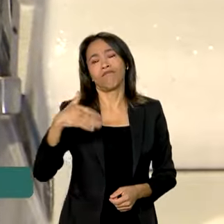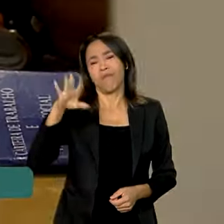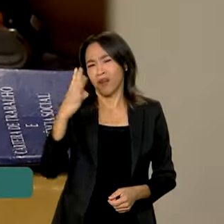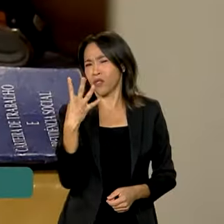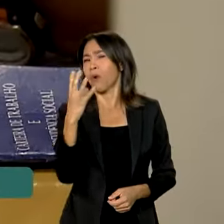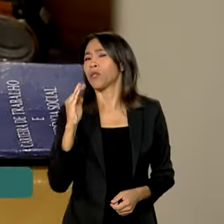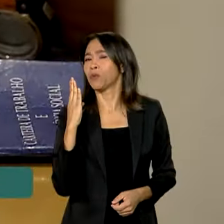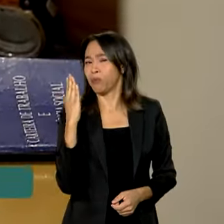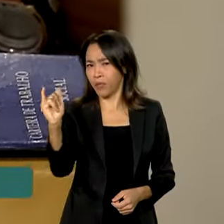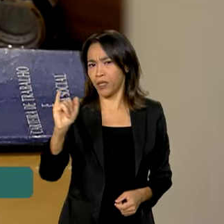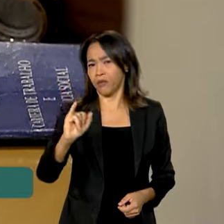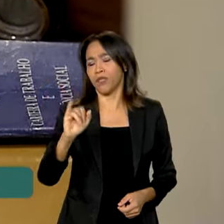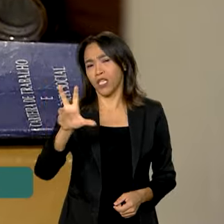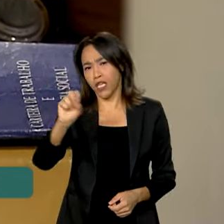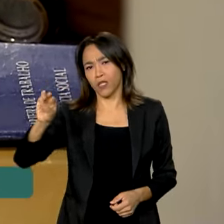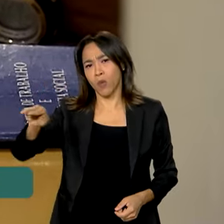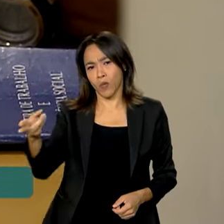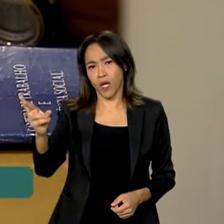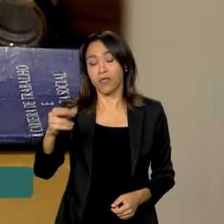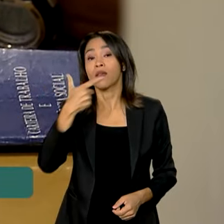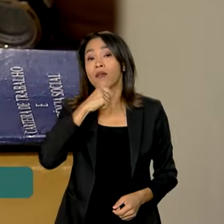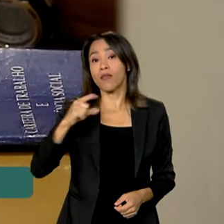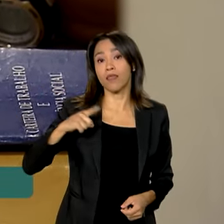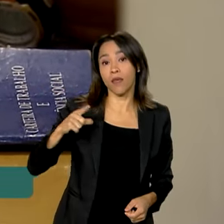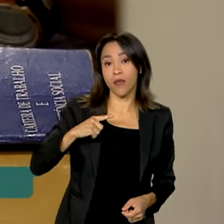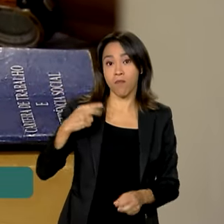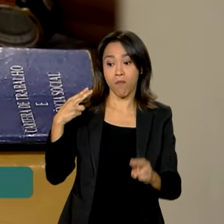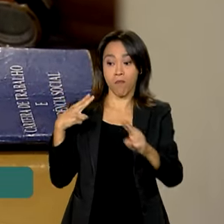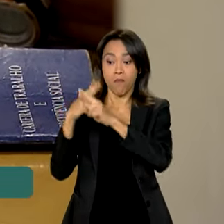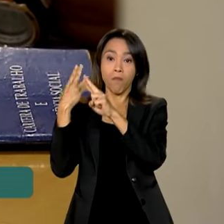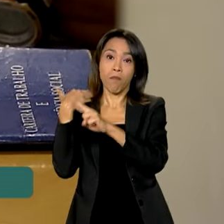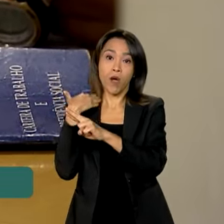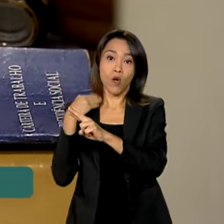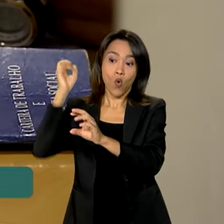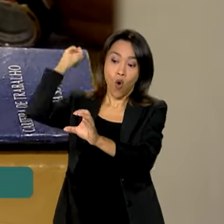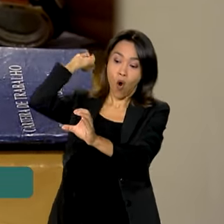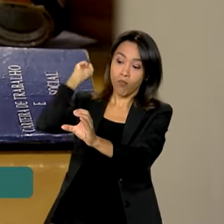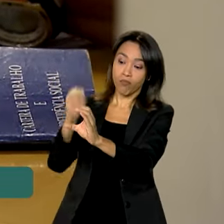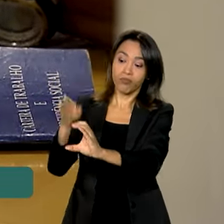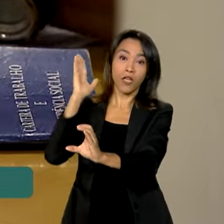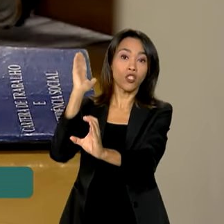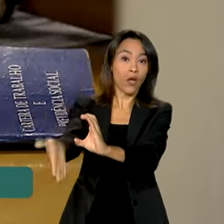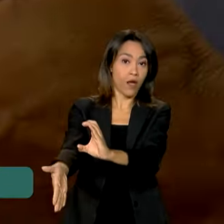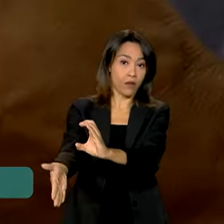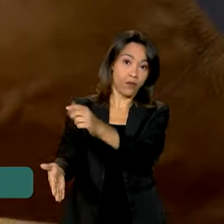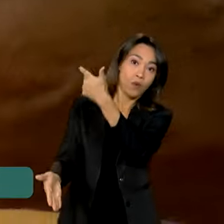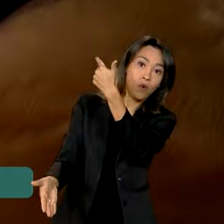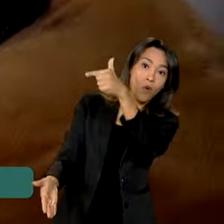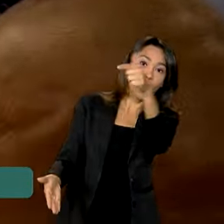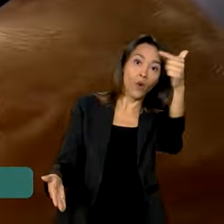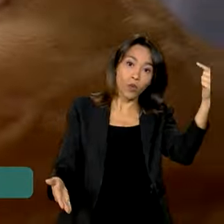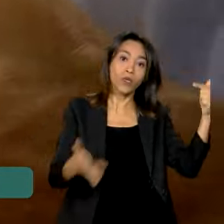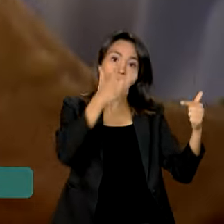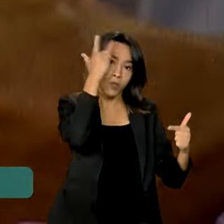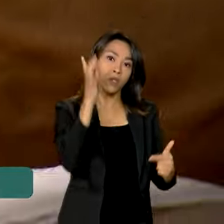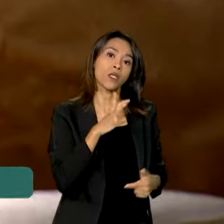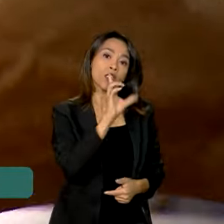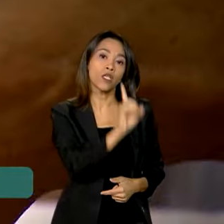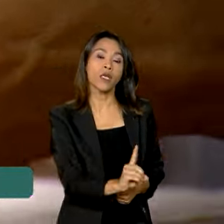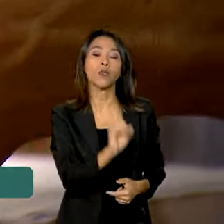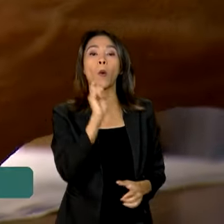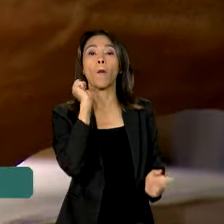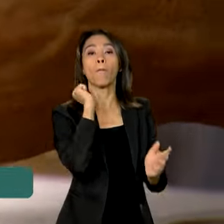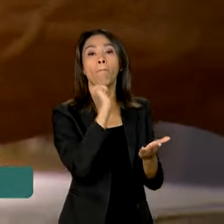possui conta corrente ou poupança na Caixa recebe automaticamente. Para os demais beneficiários, o pagamento é